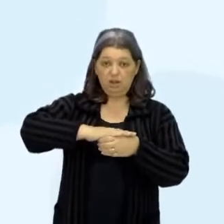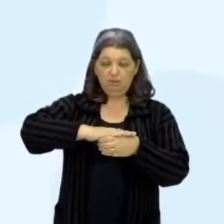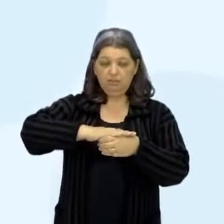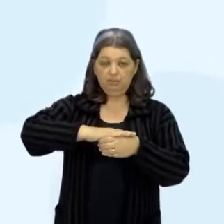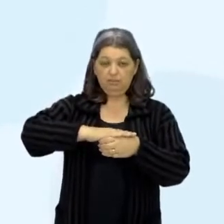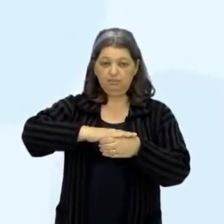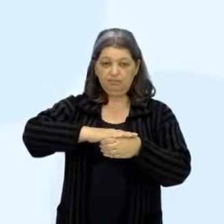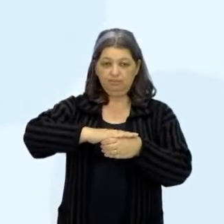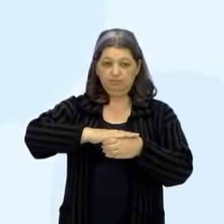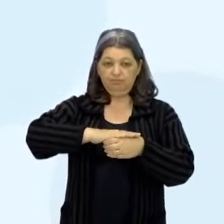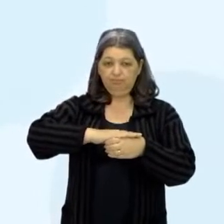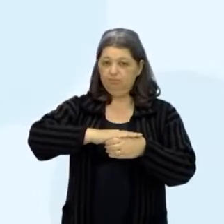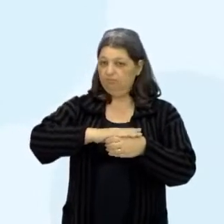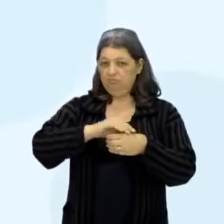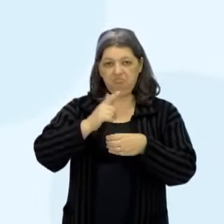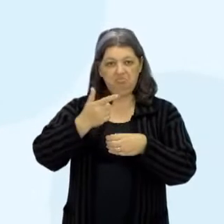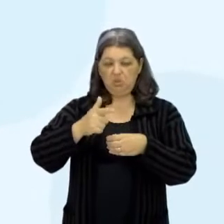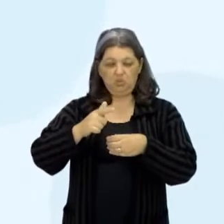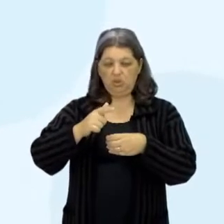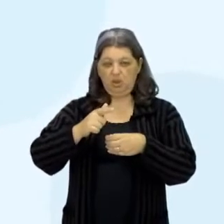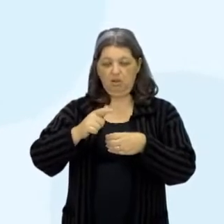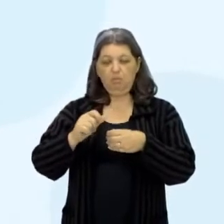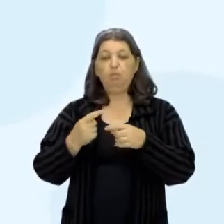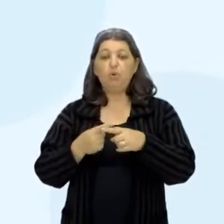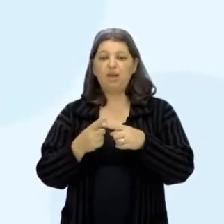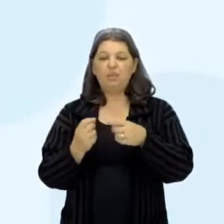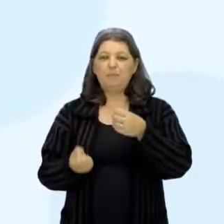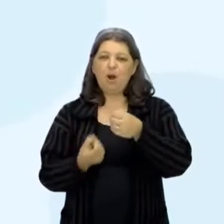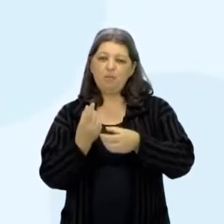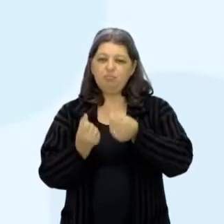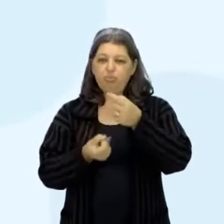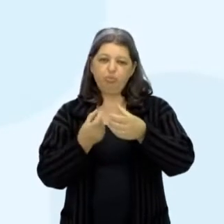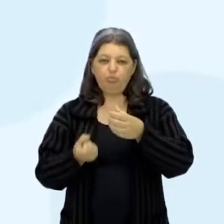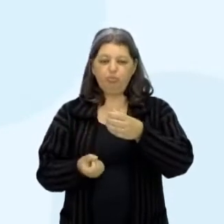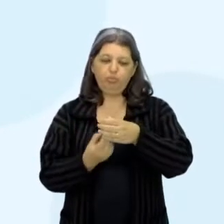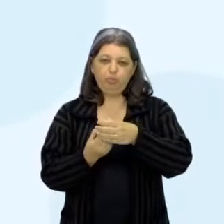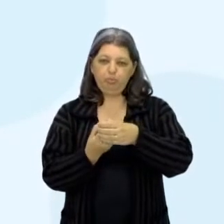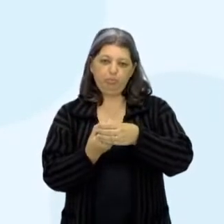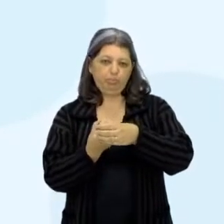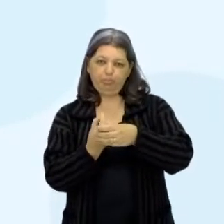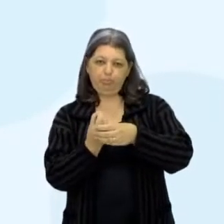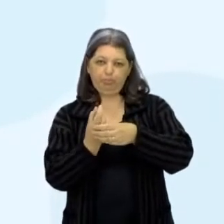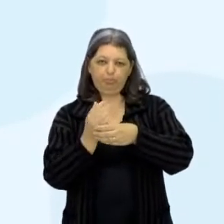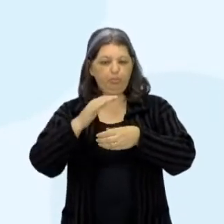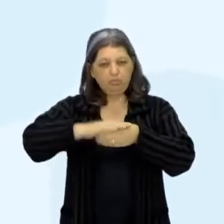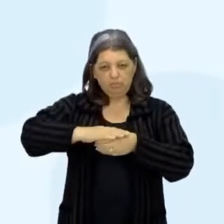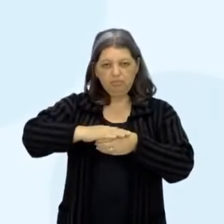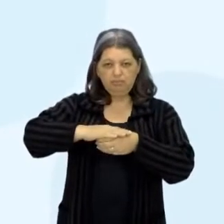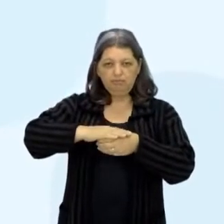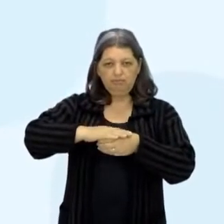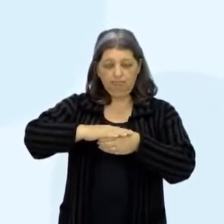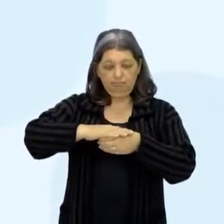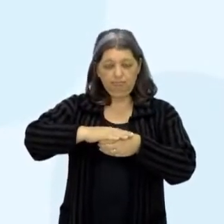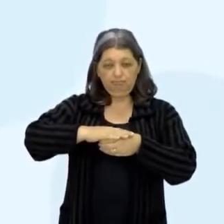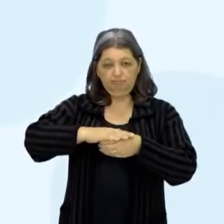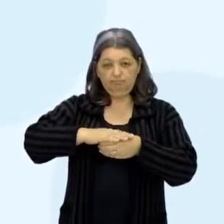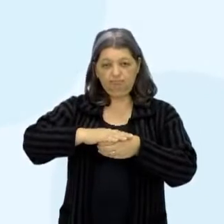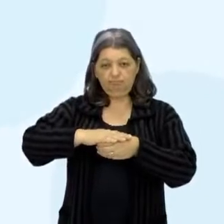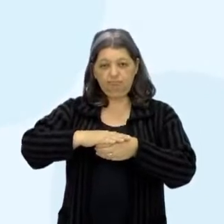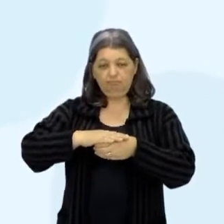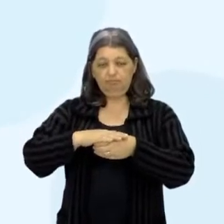você não tem a perda de matéria, né? Mas você continua esquentando ali. No segundo exemplo, é um sistema fechado que a gente